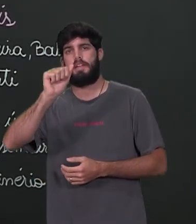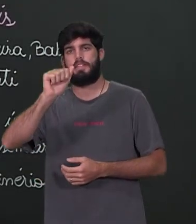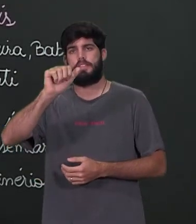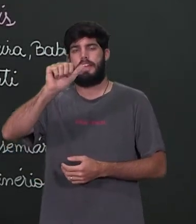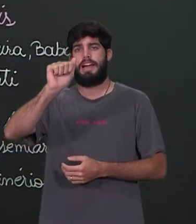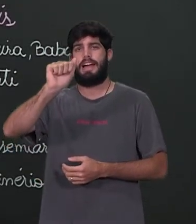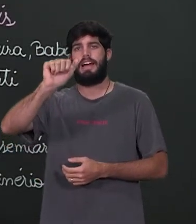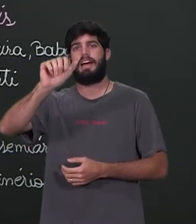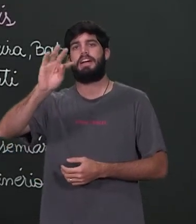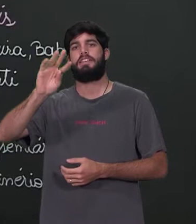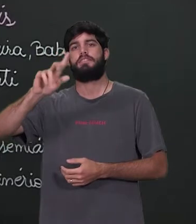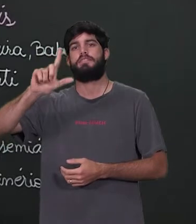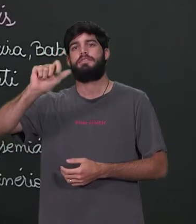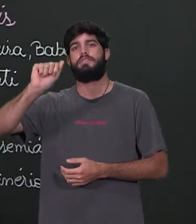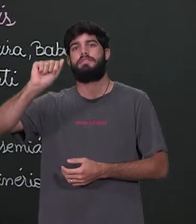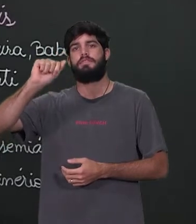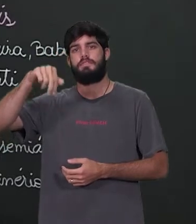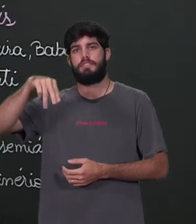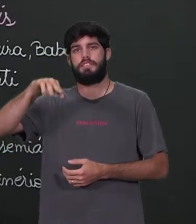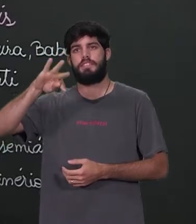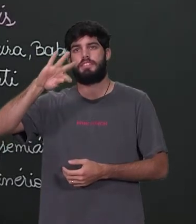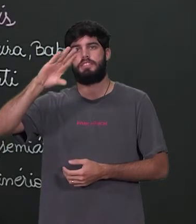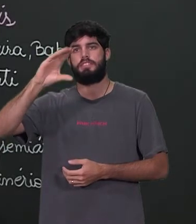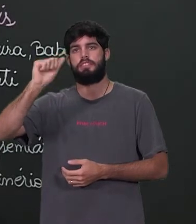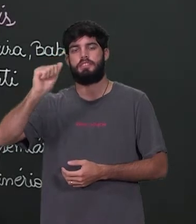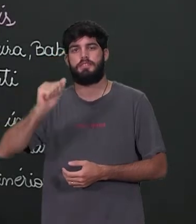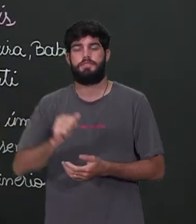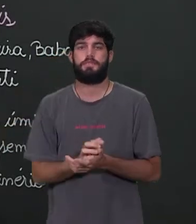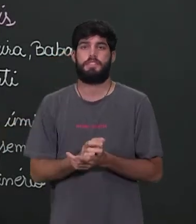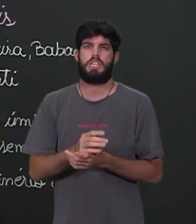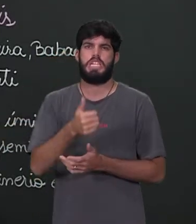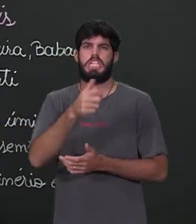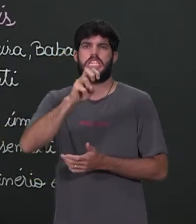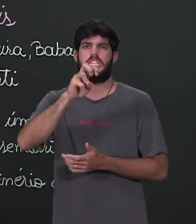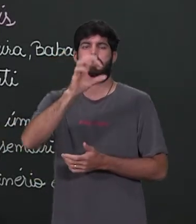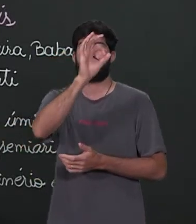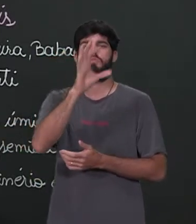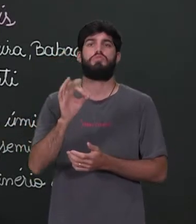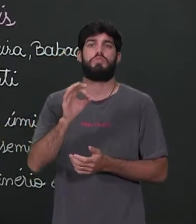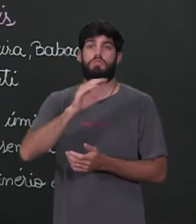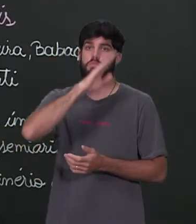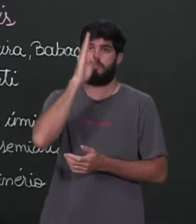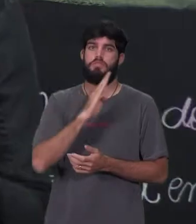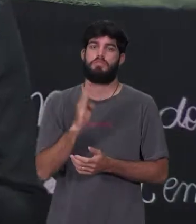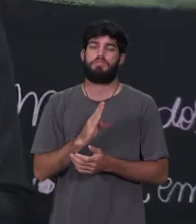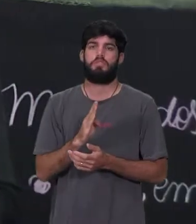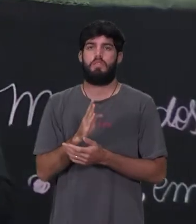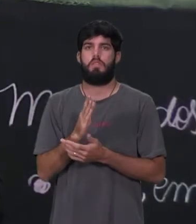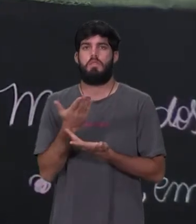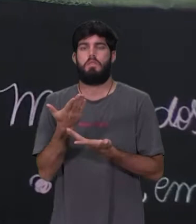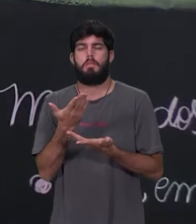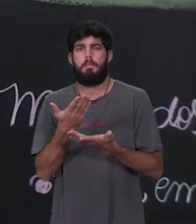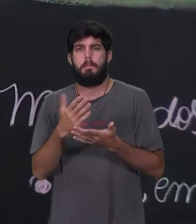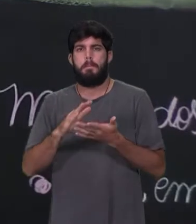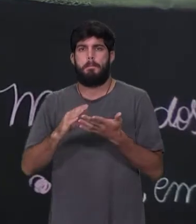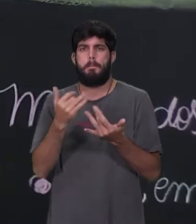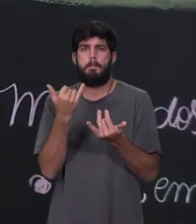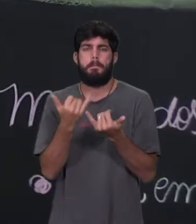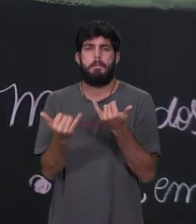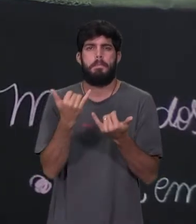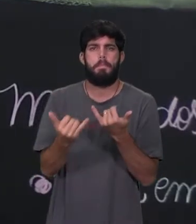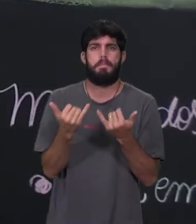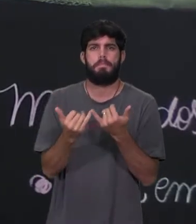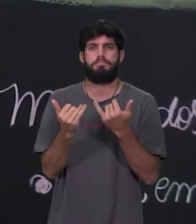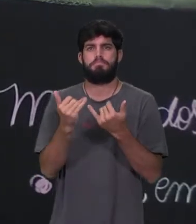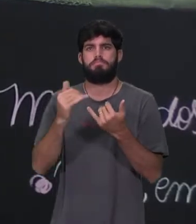15% do território brasileiro e sua predominância ela vai estar aí na costa do nosso país.